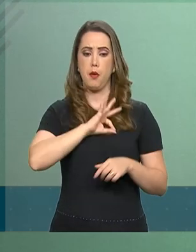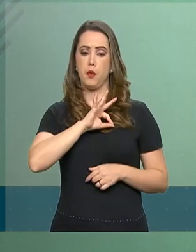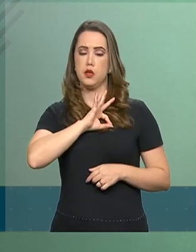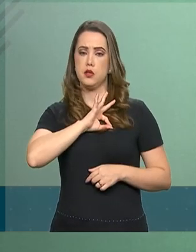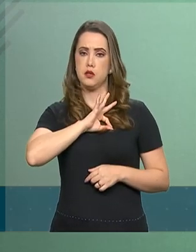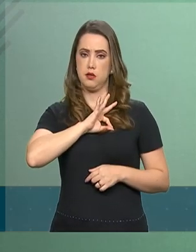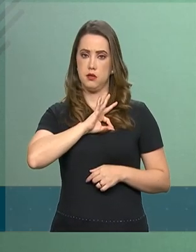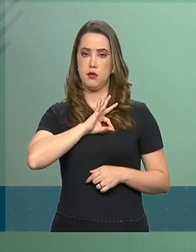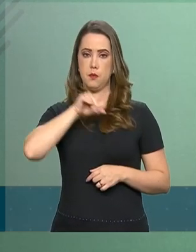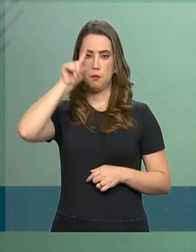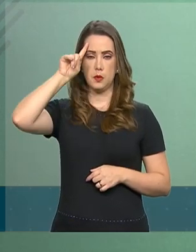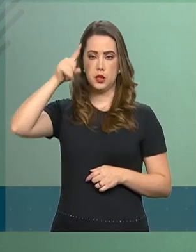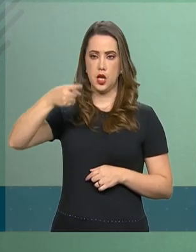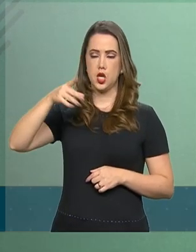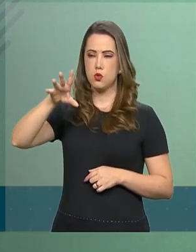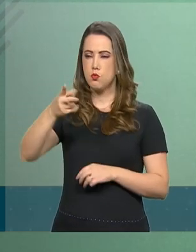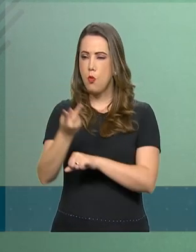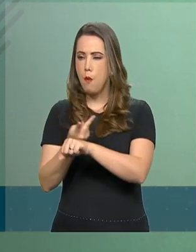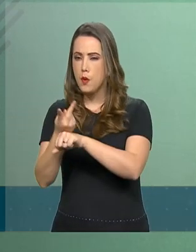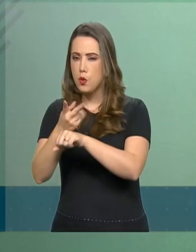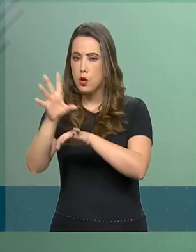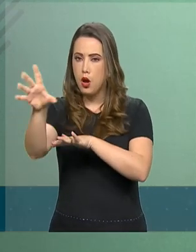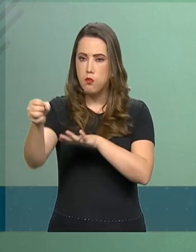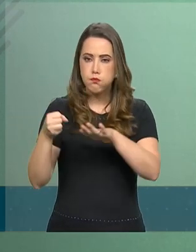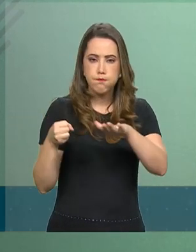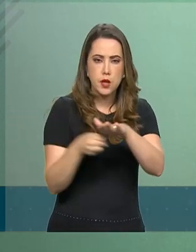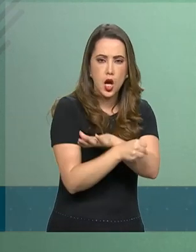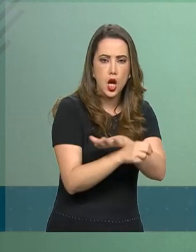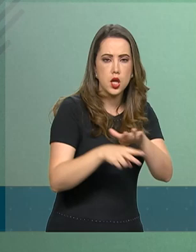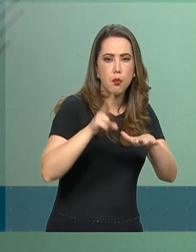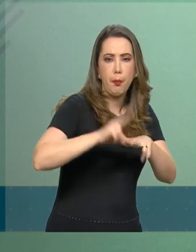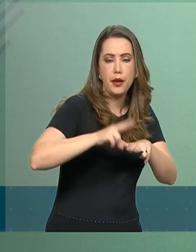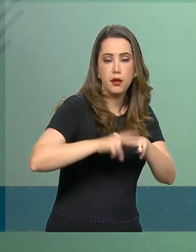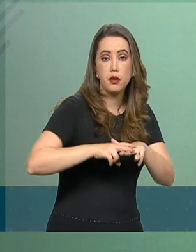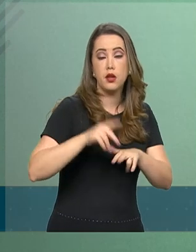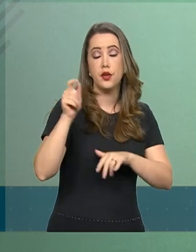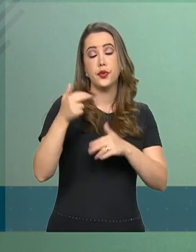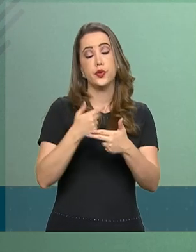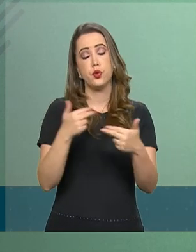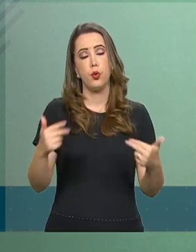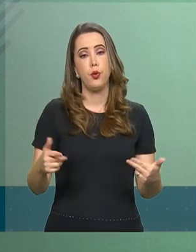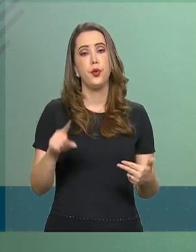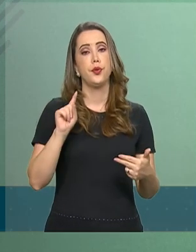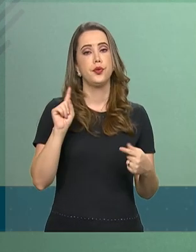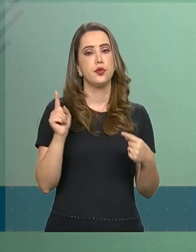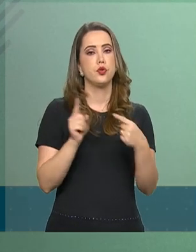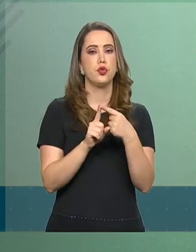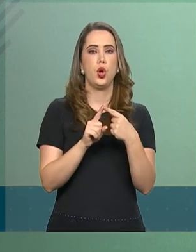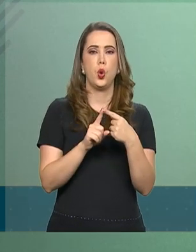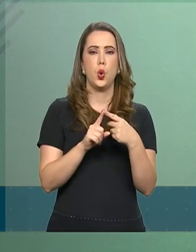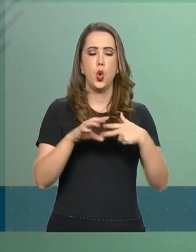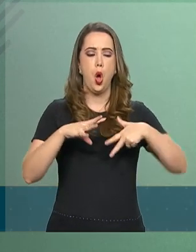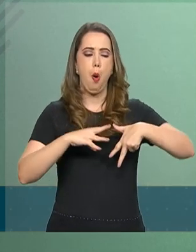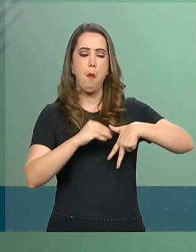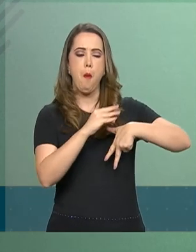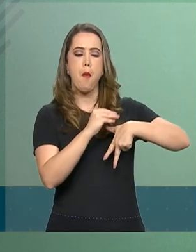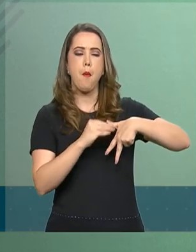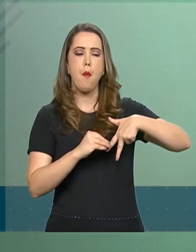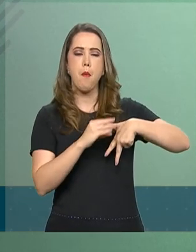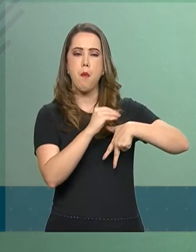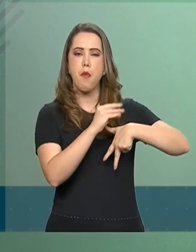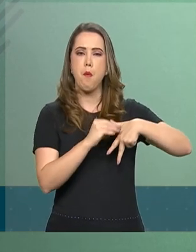266 mandados de busca e apreensão de materiais relacionados a abuso e exploração